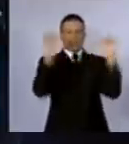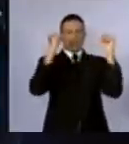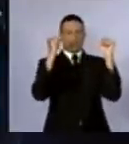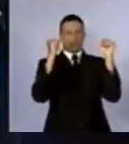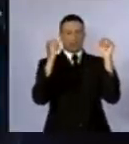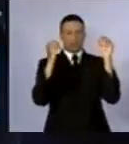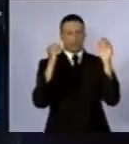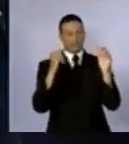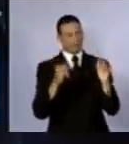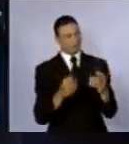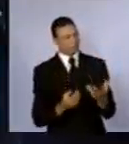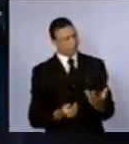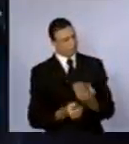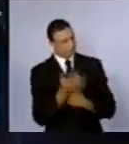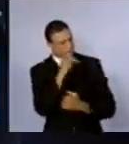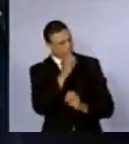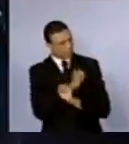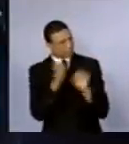Sobretensões?